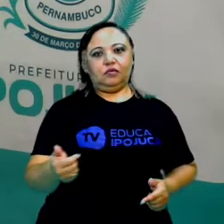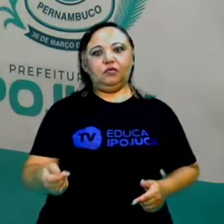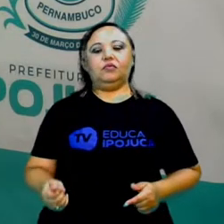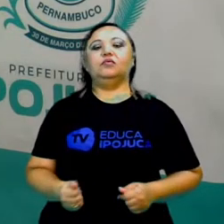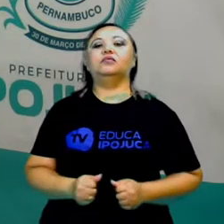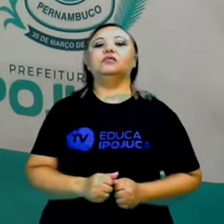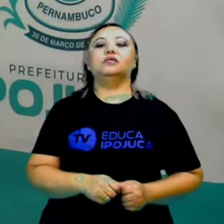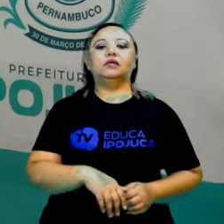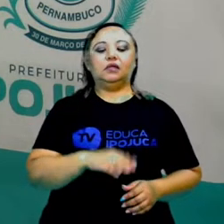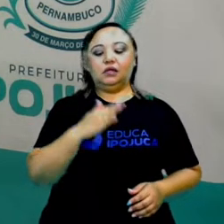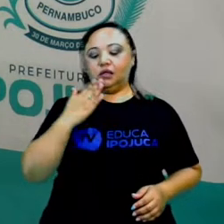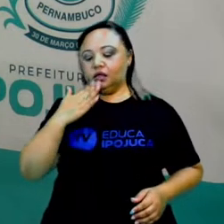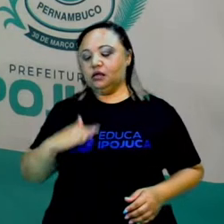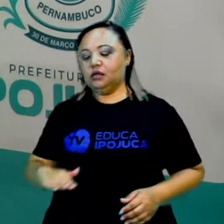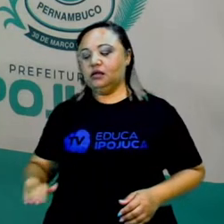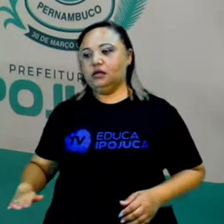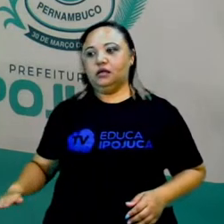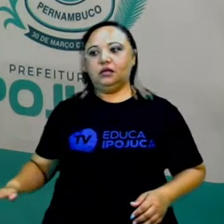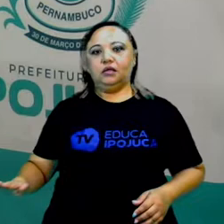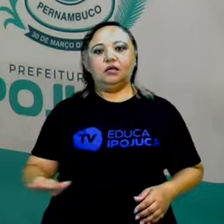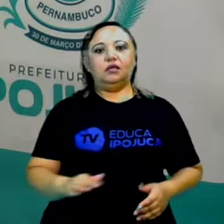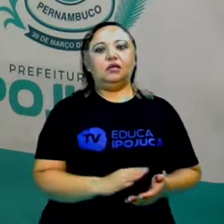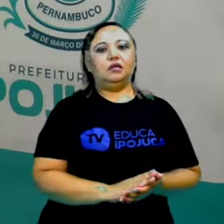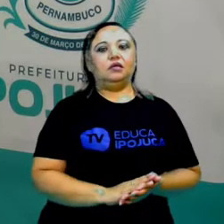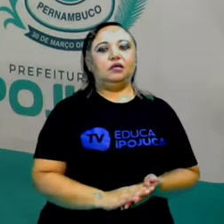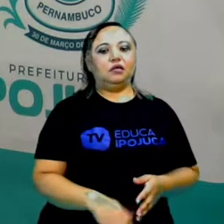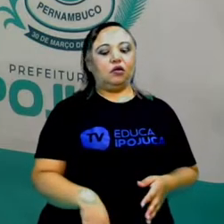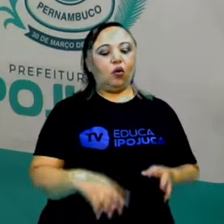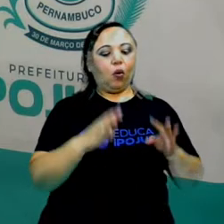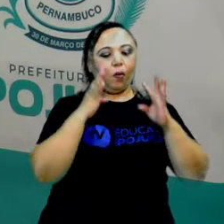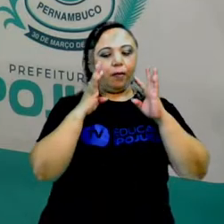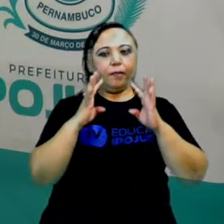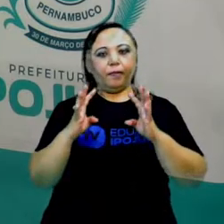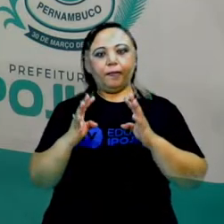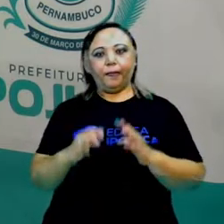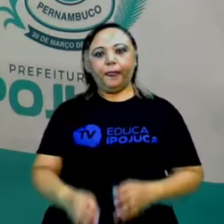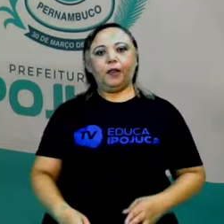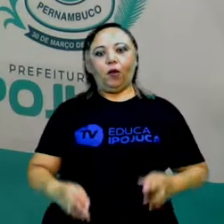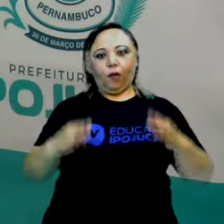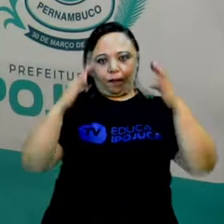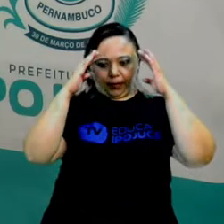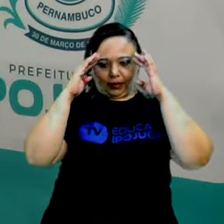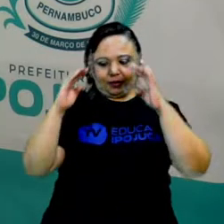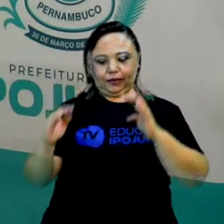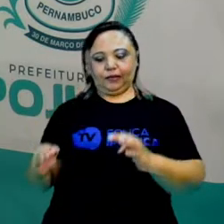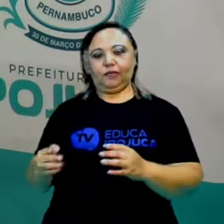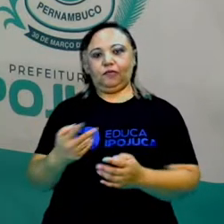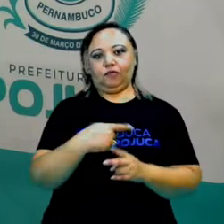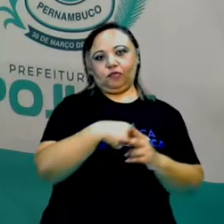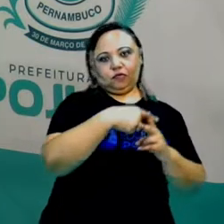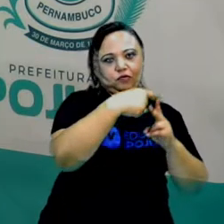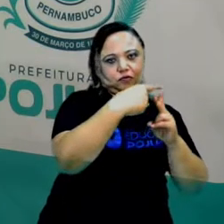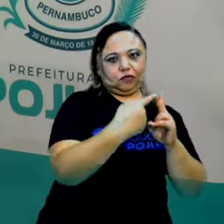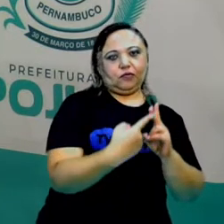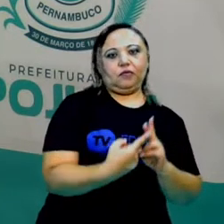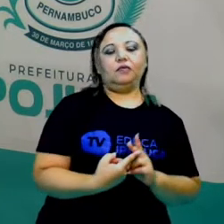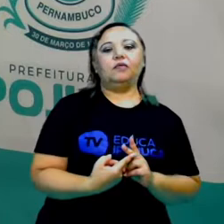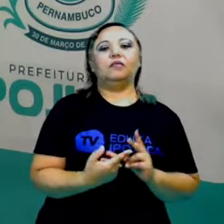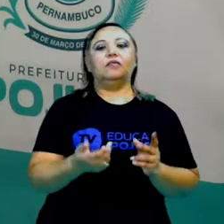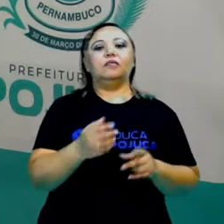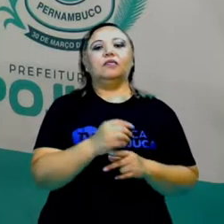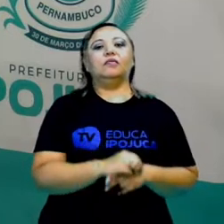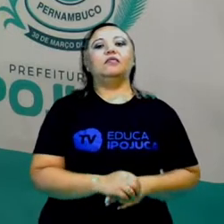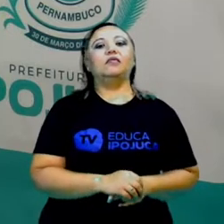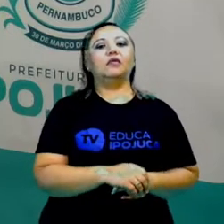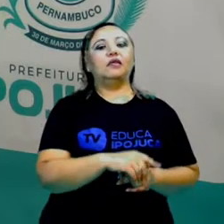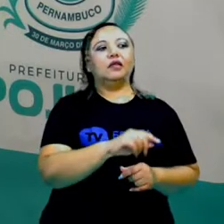de repartir os brinquedos entre as crianças, obedecendo os dois critérios estabelecidos. Lembrando, todas